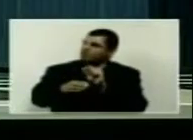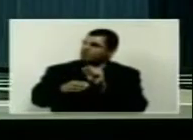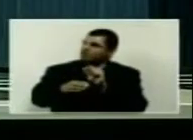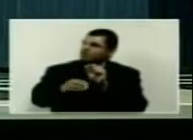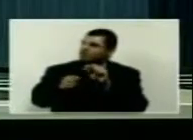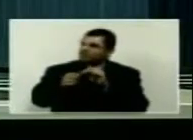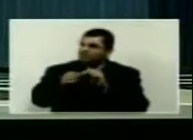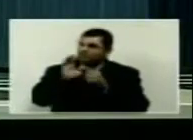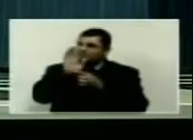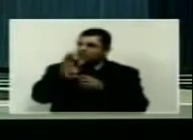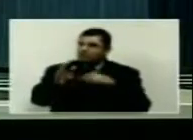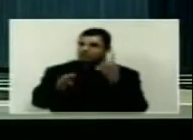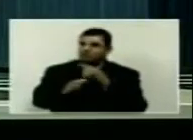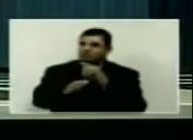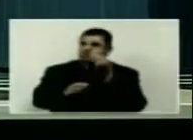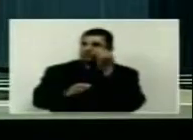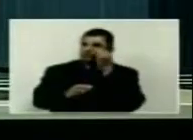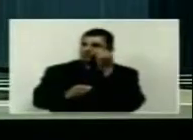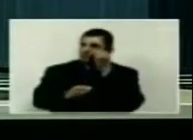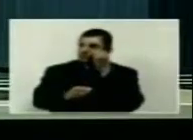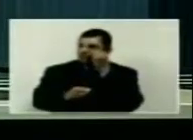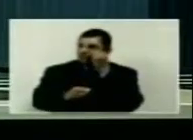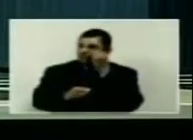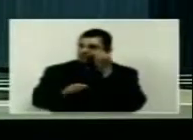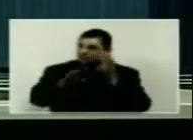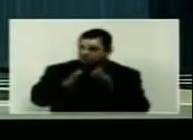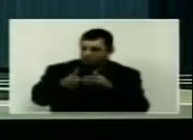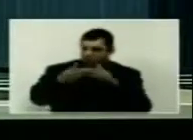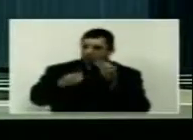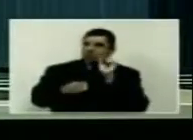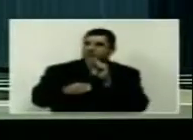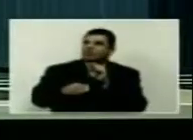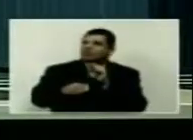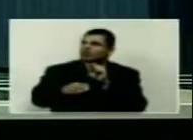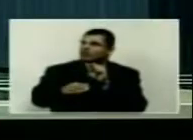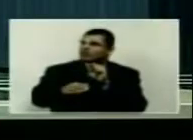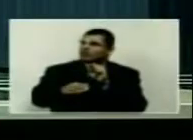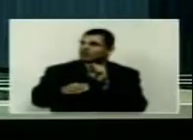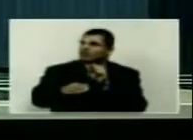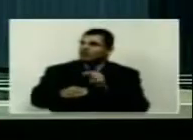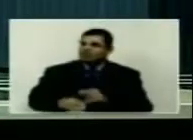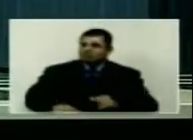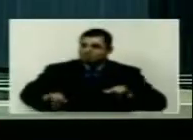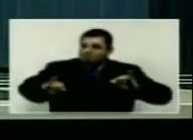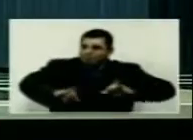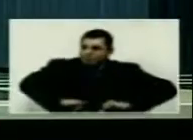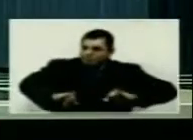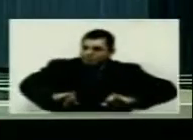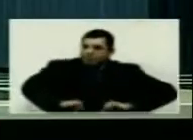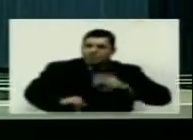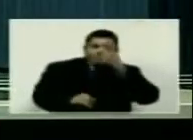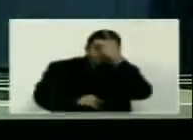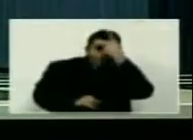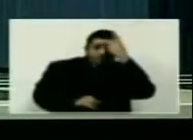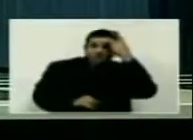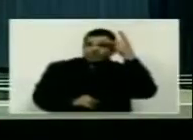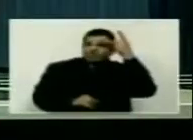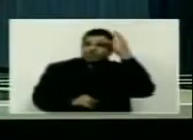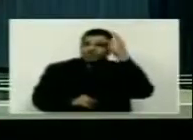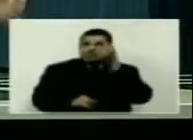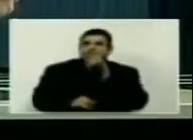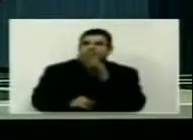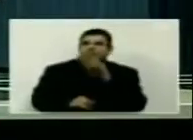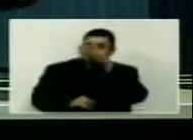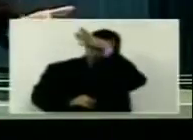negando o que está à frente dos nossos olhos, negando o que está na dor e no sofrimento da população.